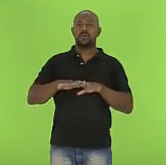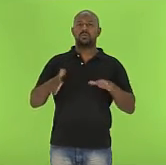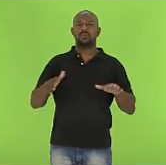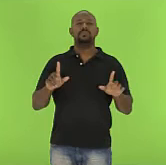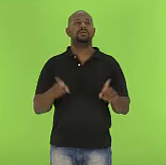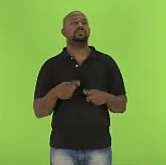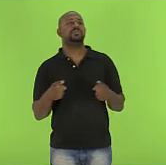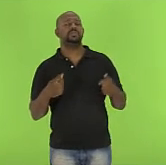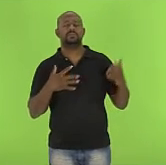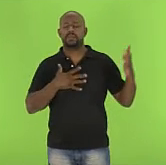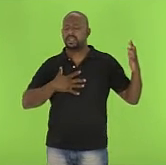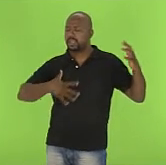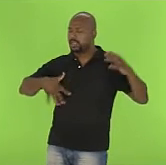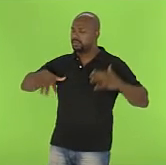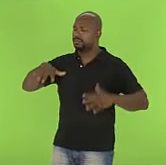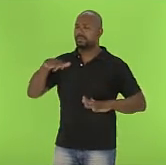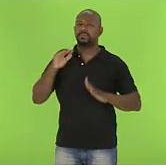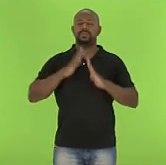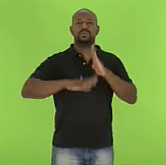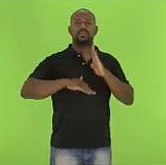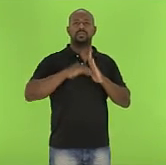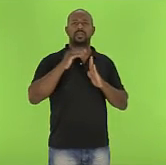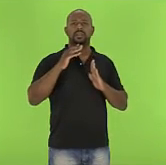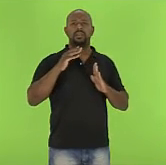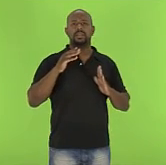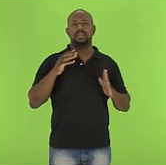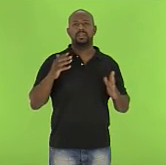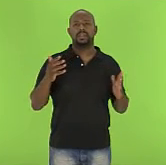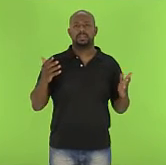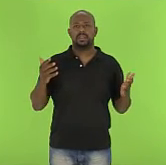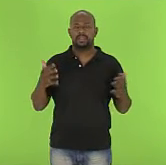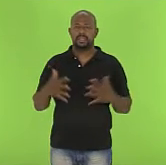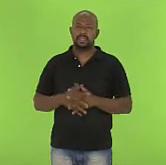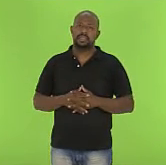palco, para uma música, para uma dança, para uma pintura.